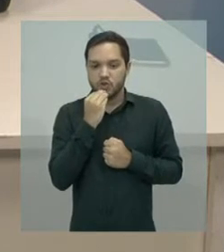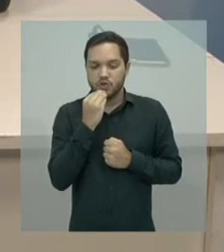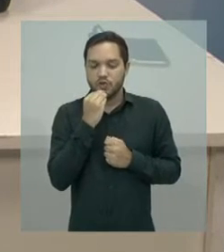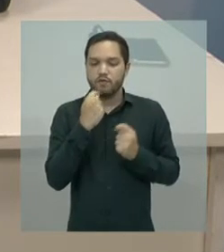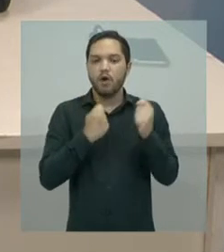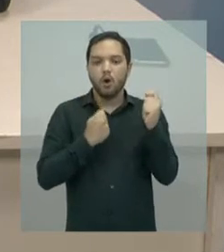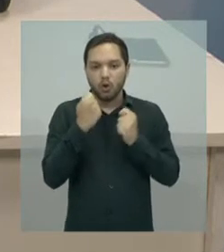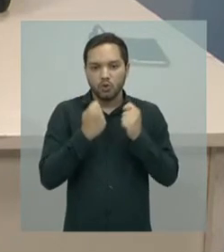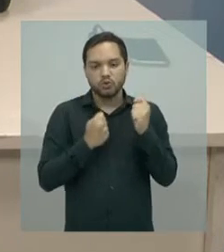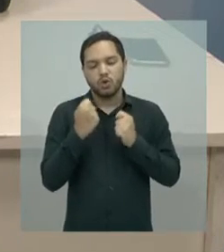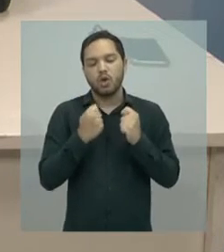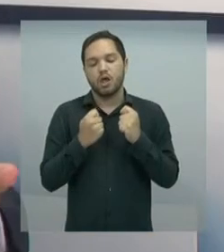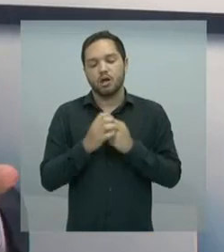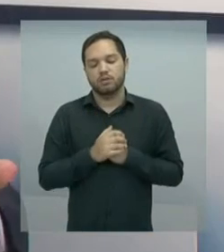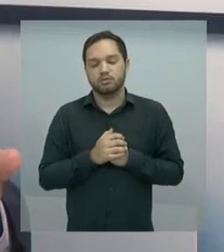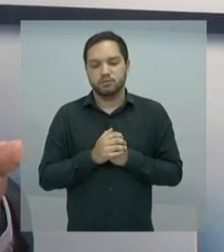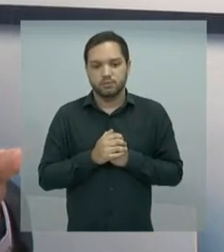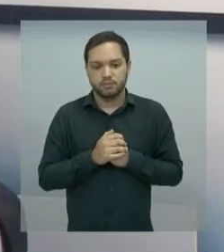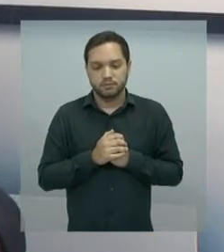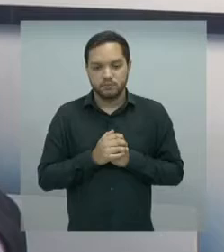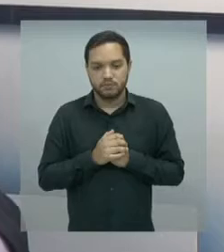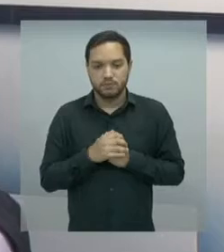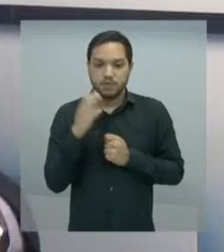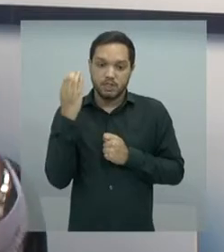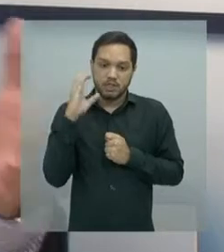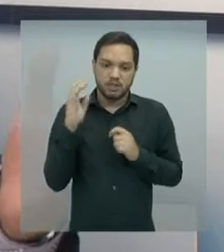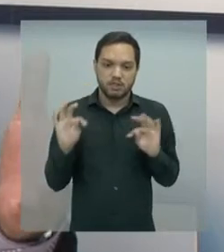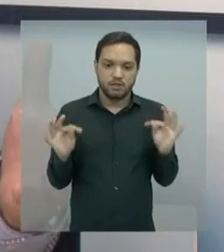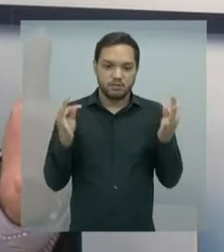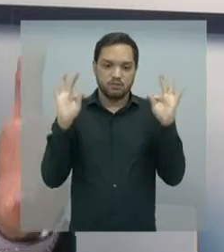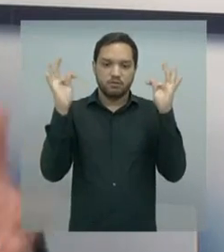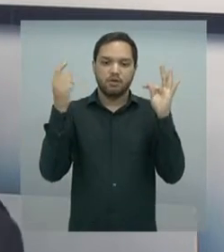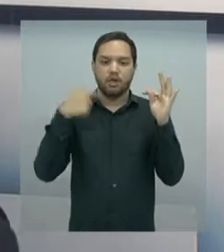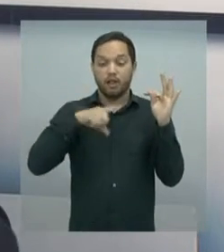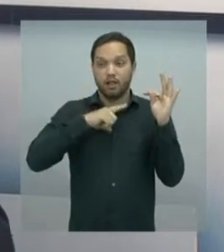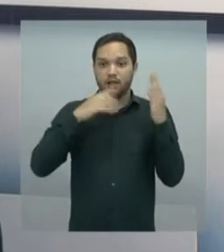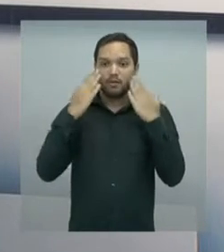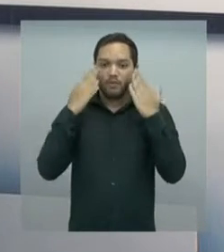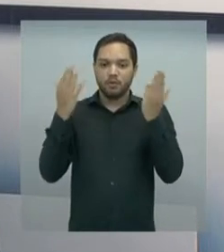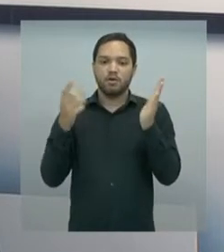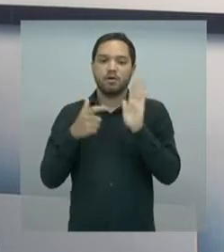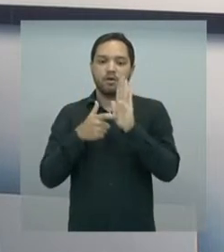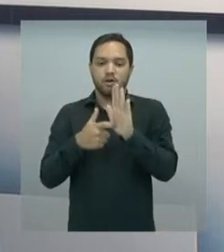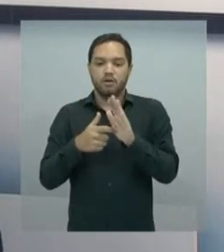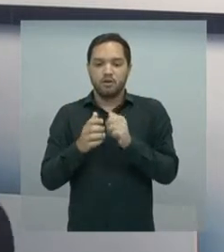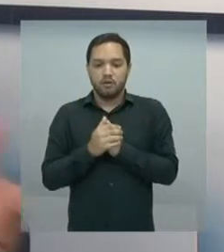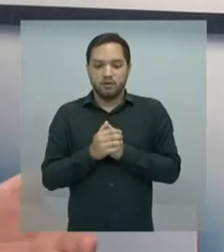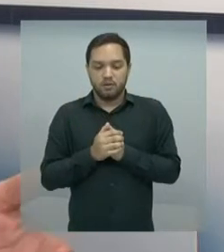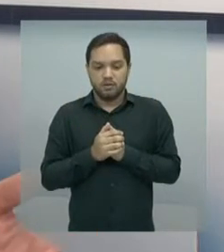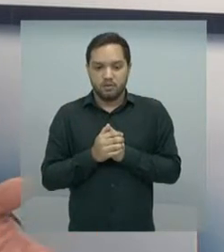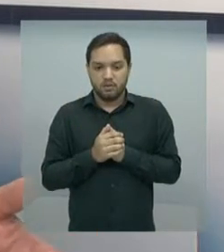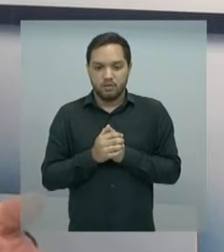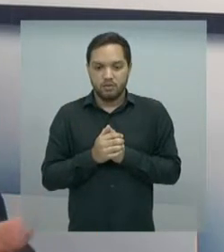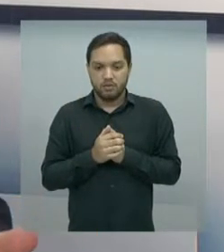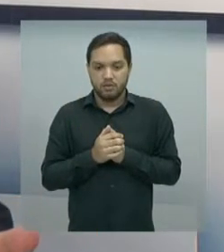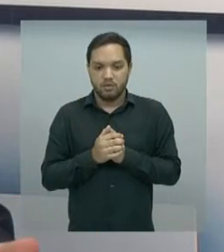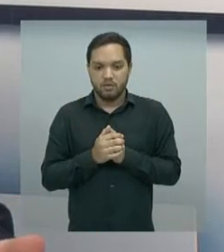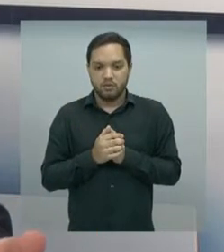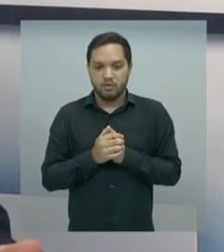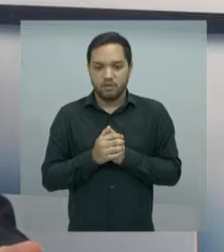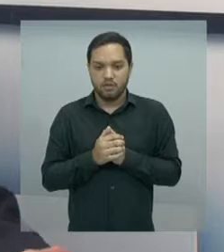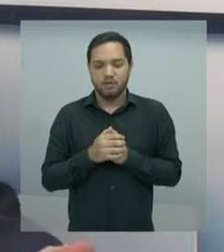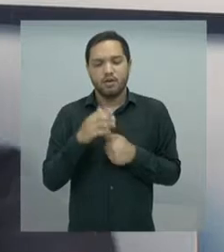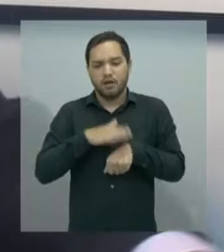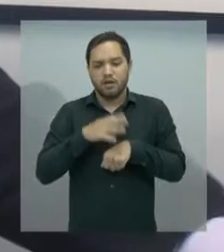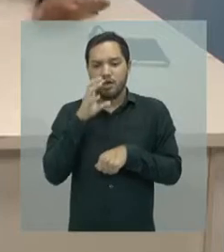Embraer. Em ciência e tecnologia é o que a gente tinha para mostrar para o mundo. E agora o Bolsonaro entregou. Deputado, acabou o meu tempo. Felipe, passa muito